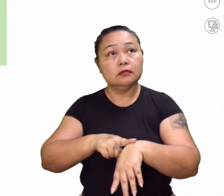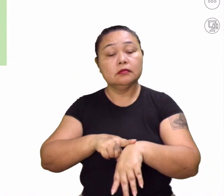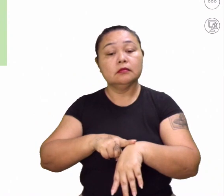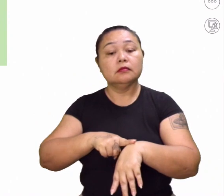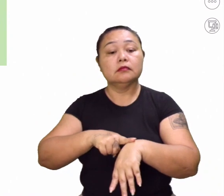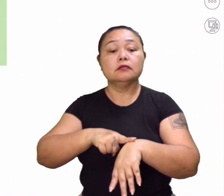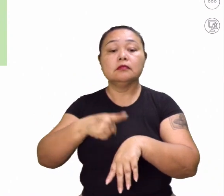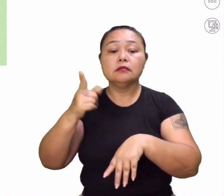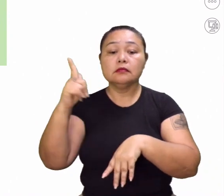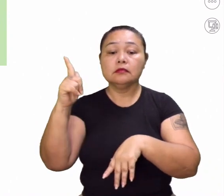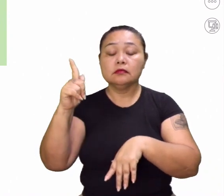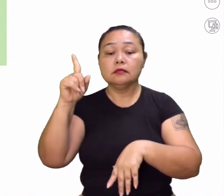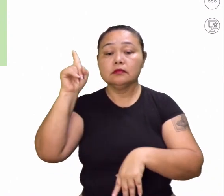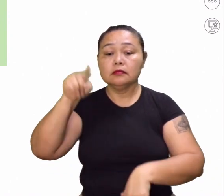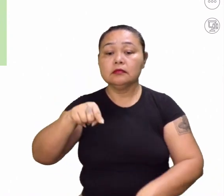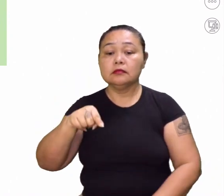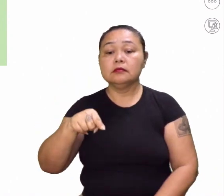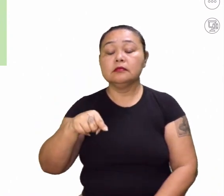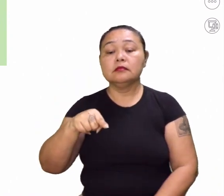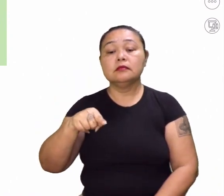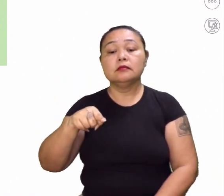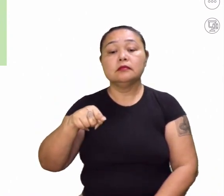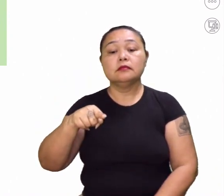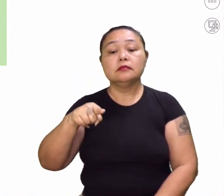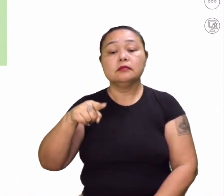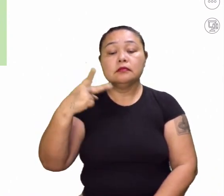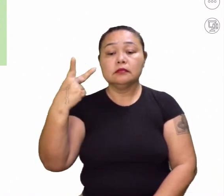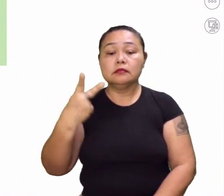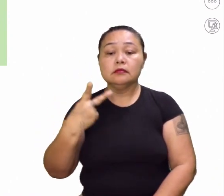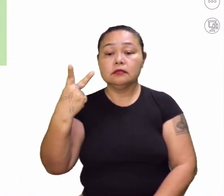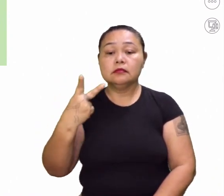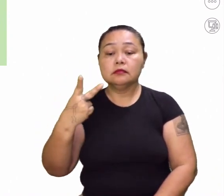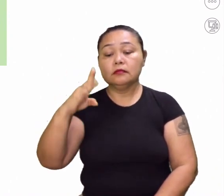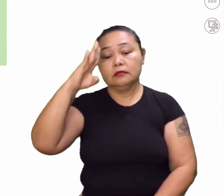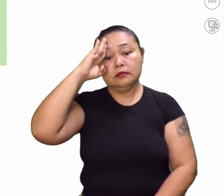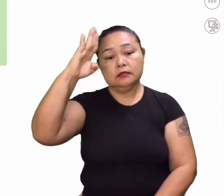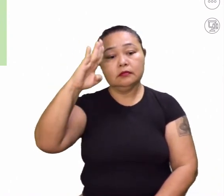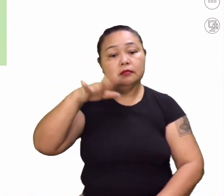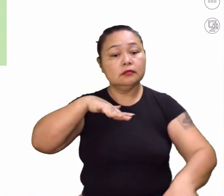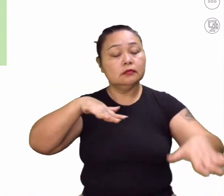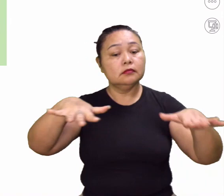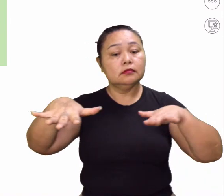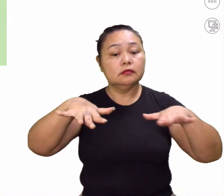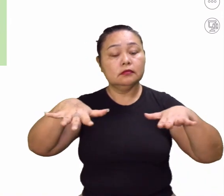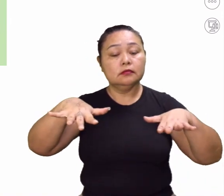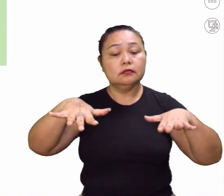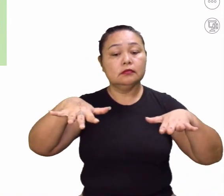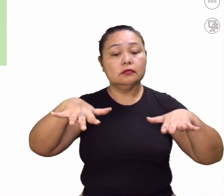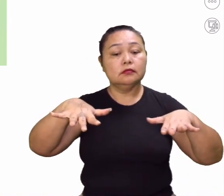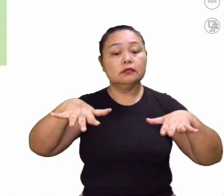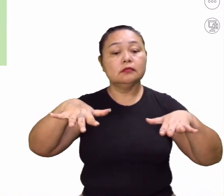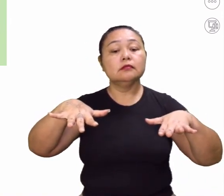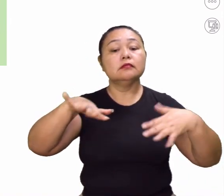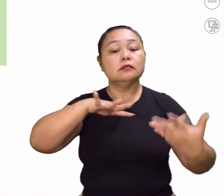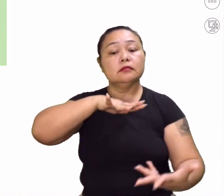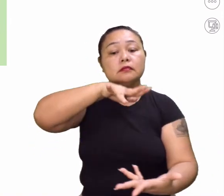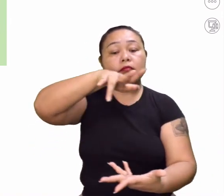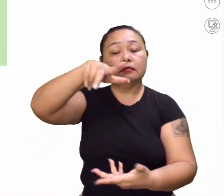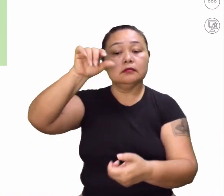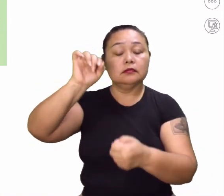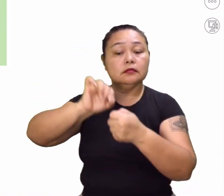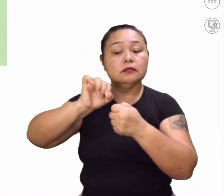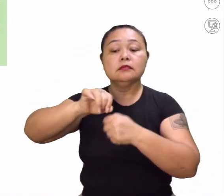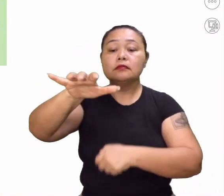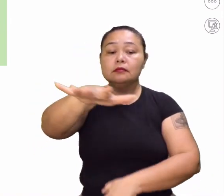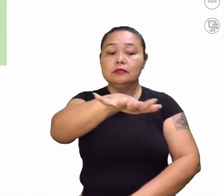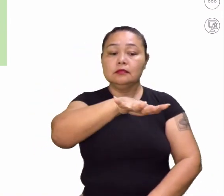espaço geográfico, será determinado por dois principais movimentos que a Terra